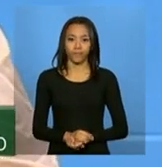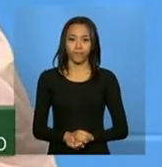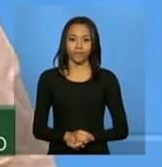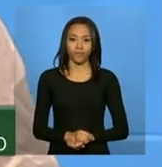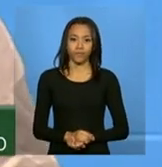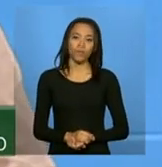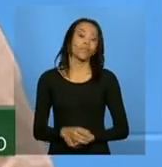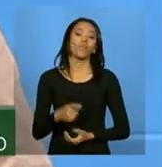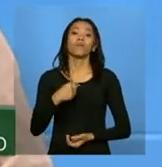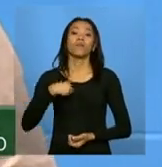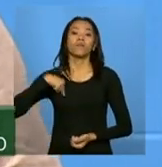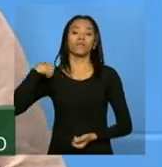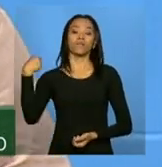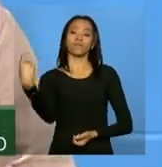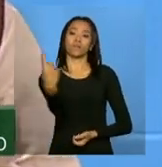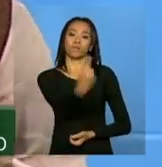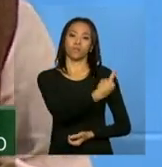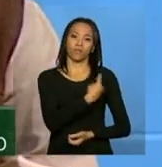Nós